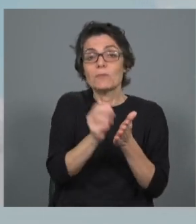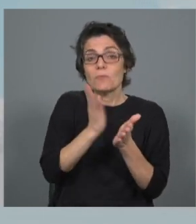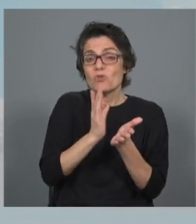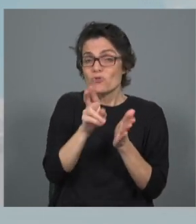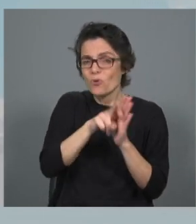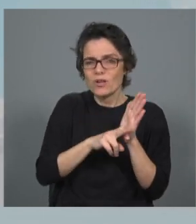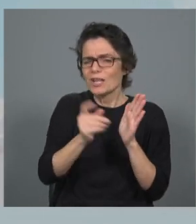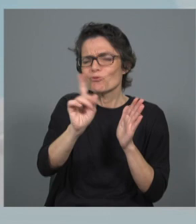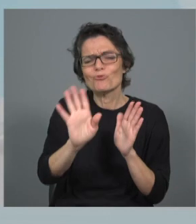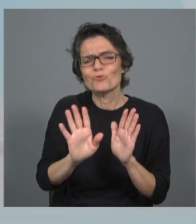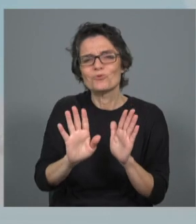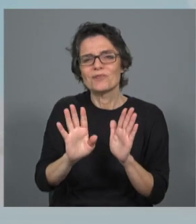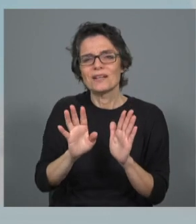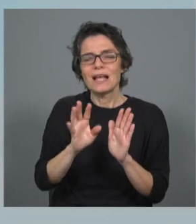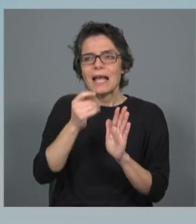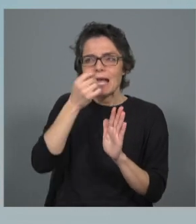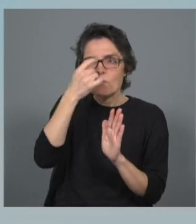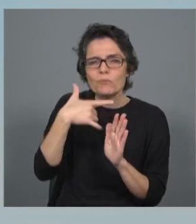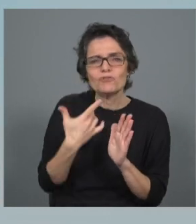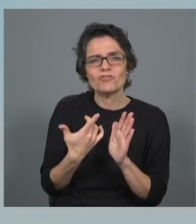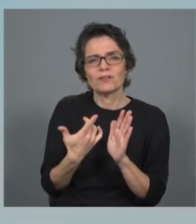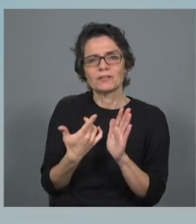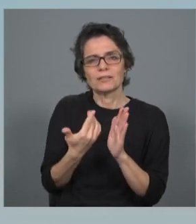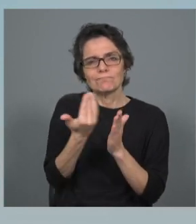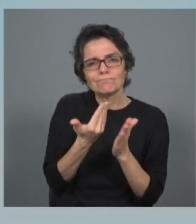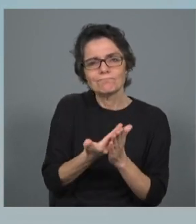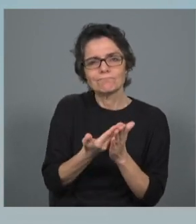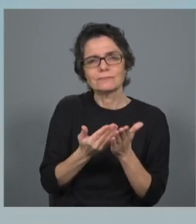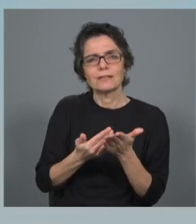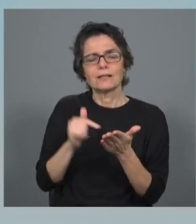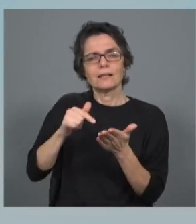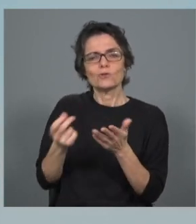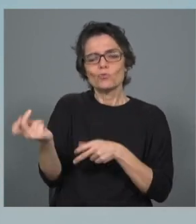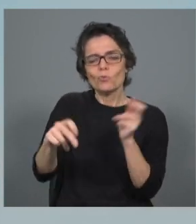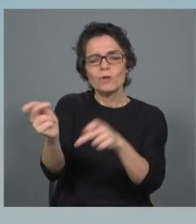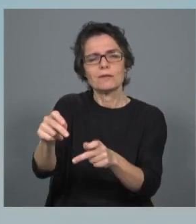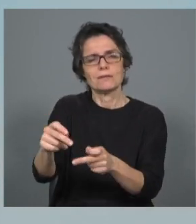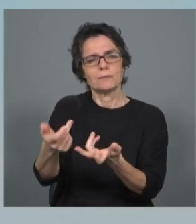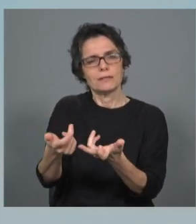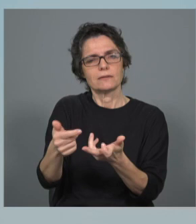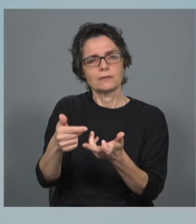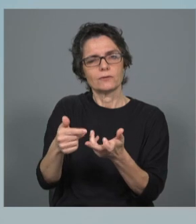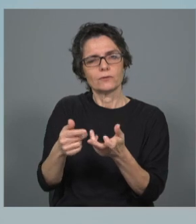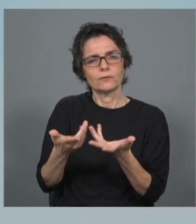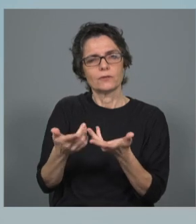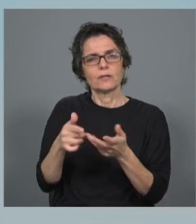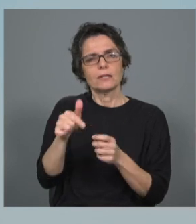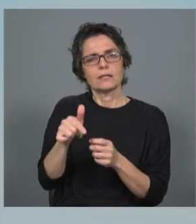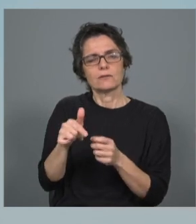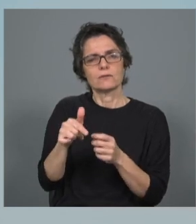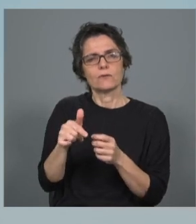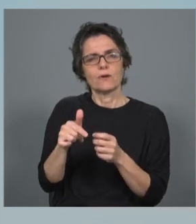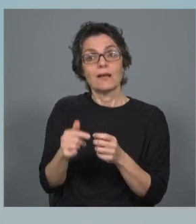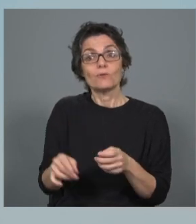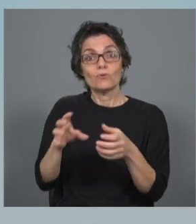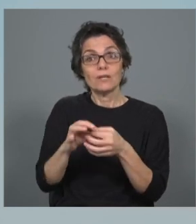mas uma verdadeira história. E nesse sentido uma história onde as coisas se sucedem, mas acima de tudo a relação com Deus